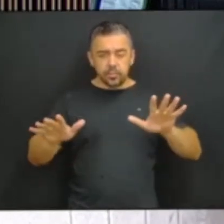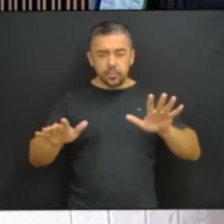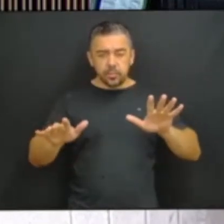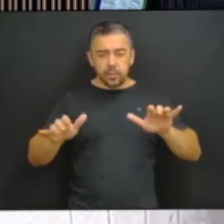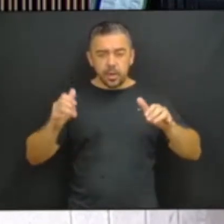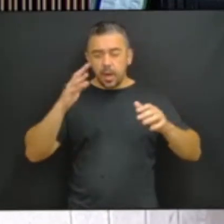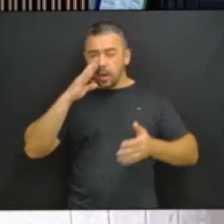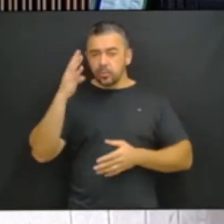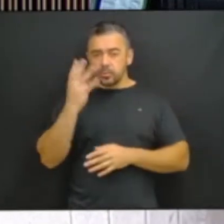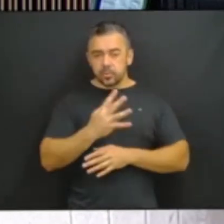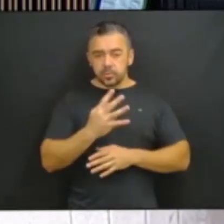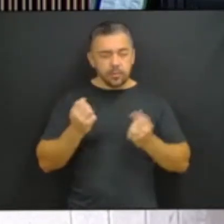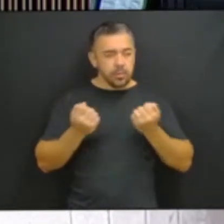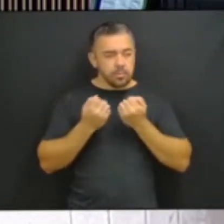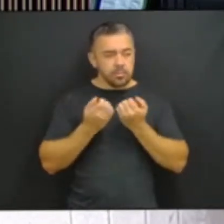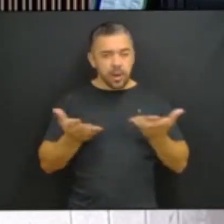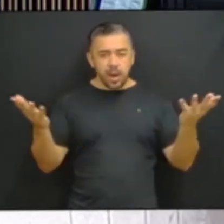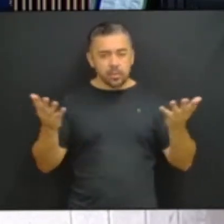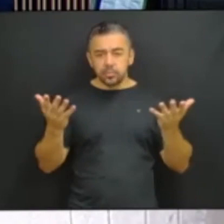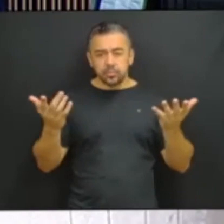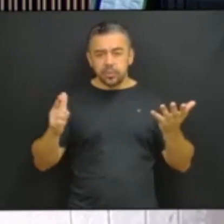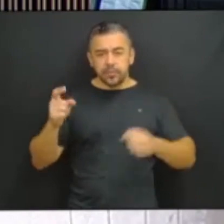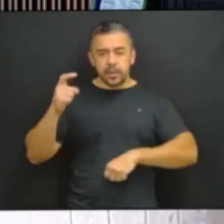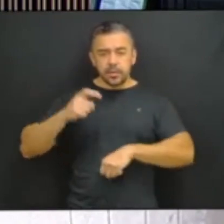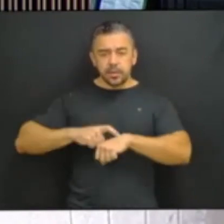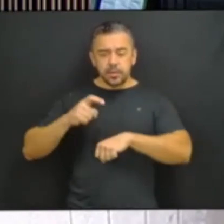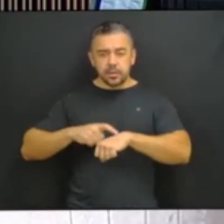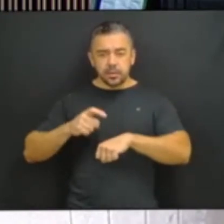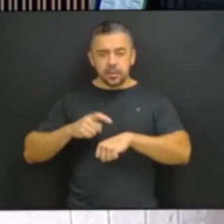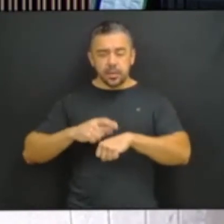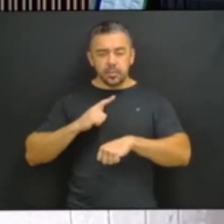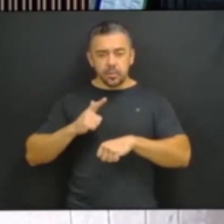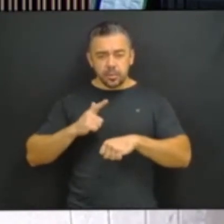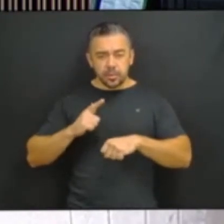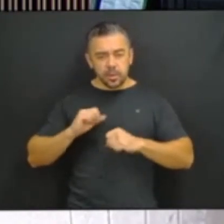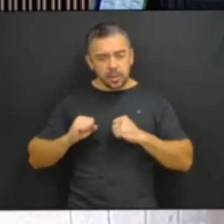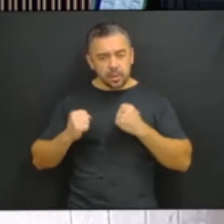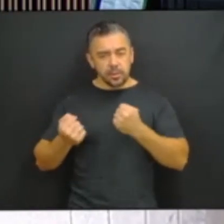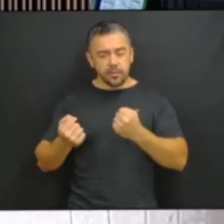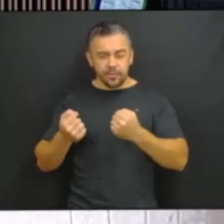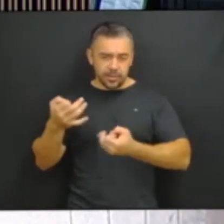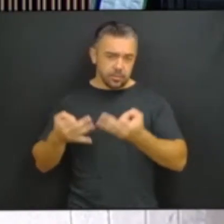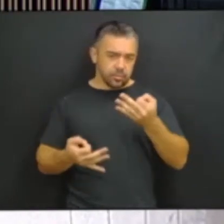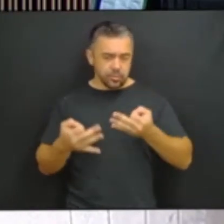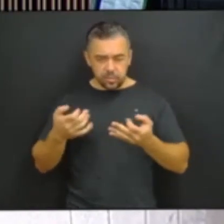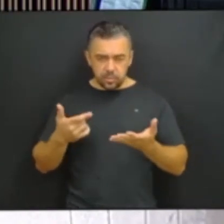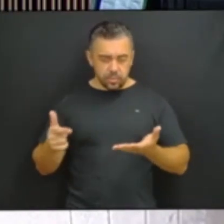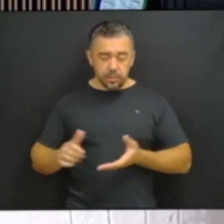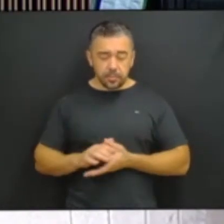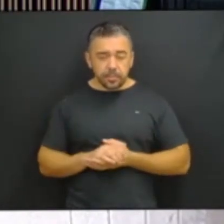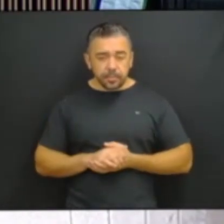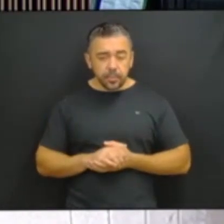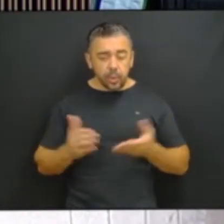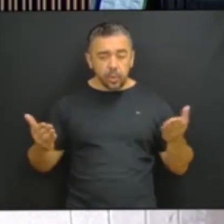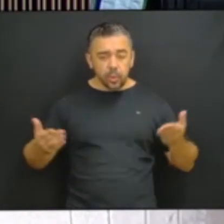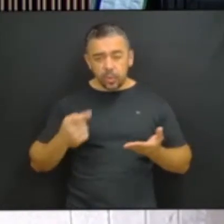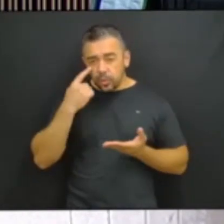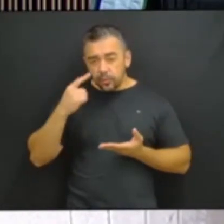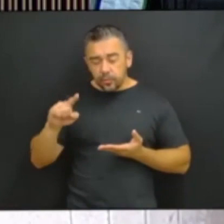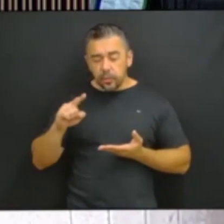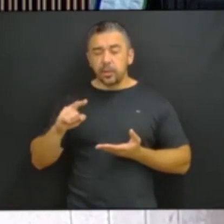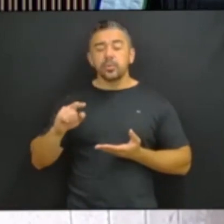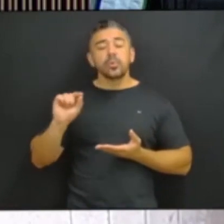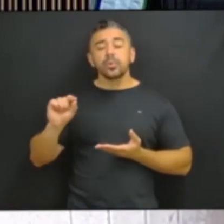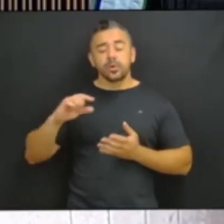e não dava tempo sequer a defesa se manifestar o que a gente está vendo hoje é o mundo dando